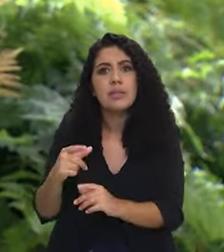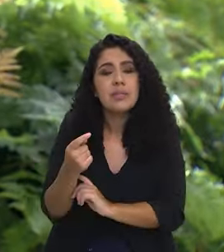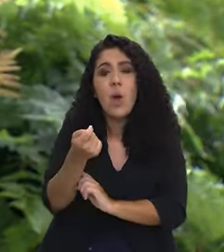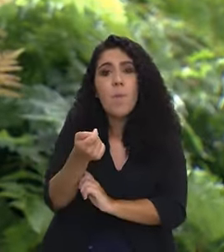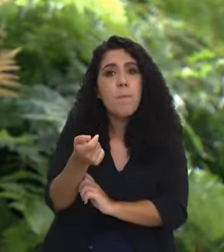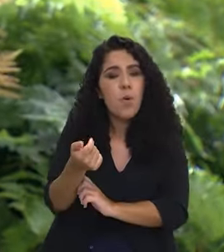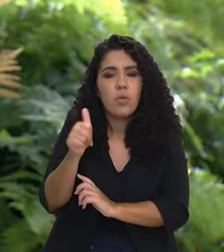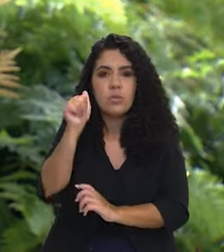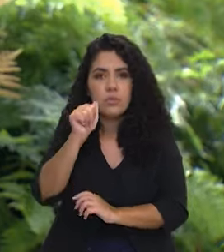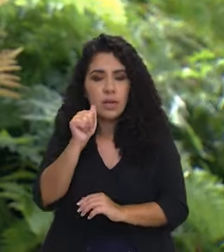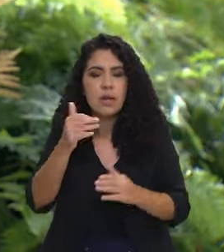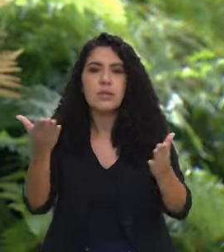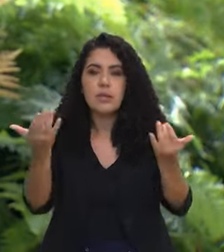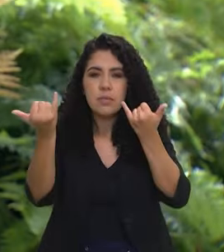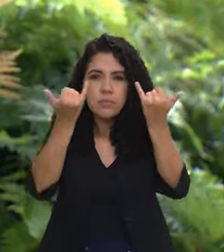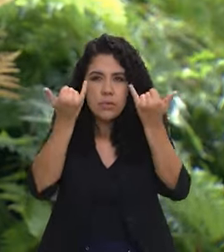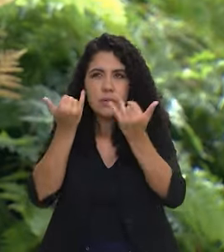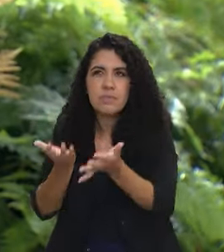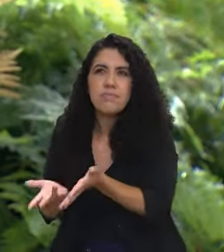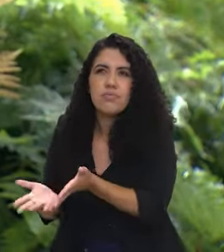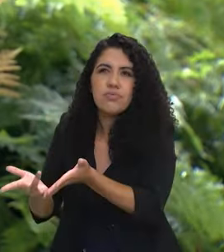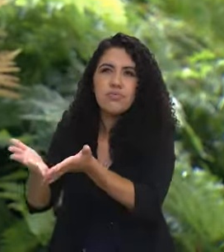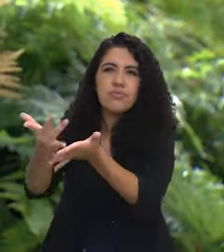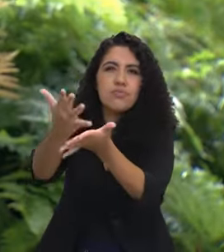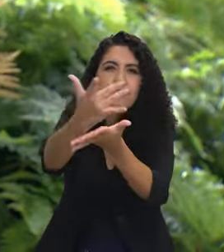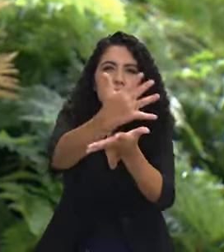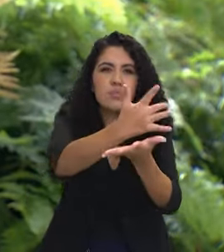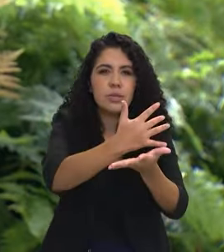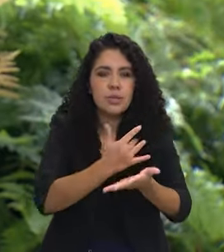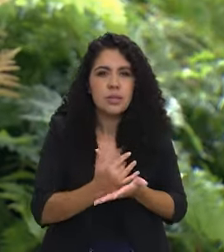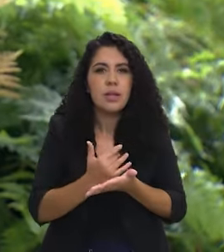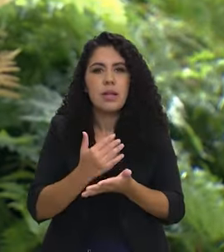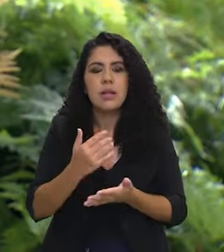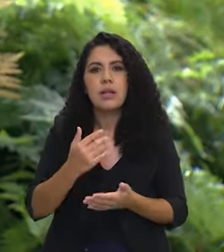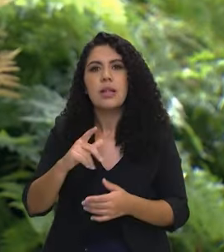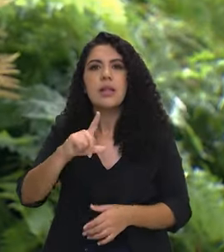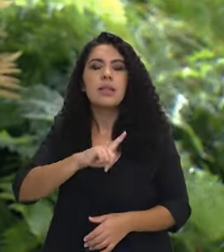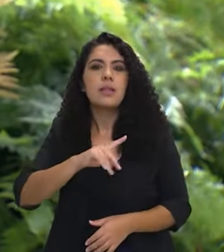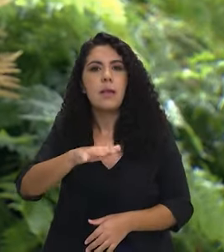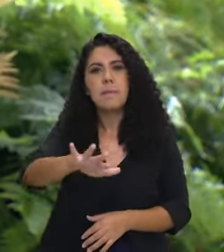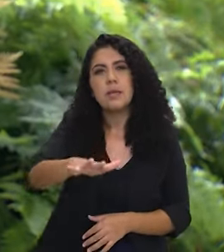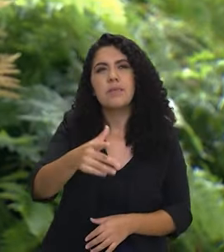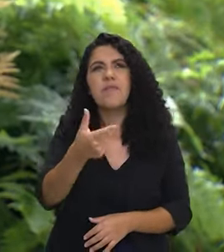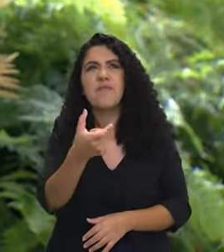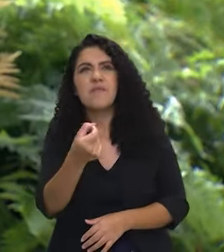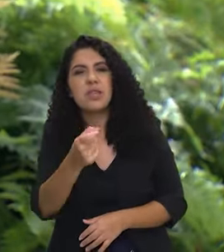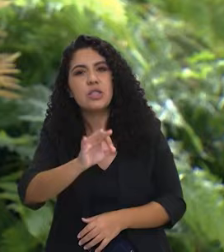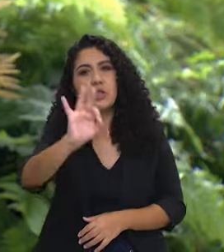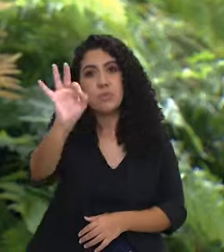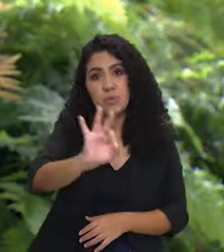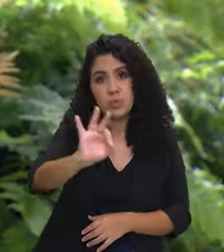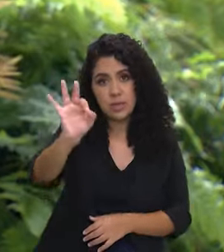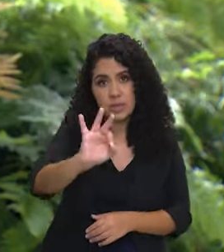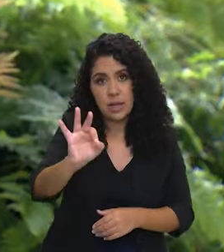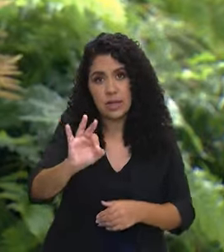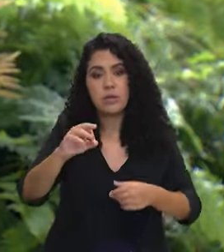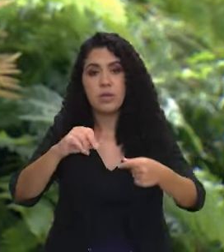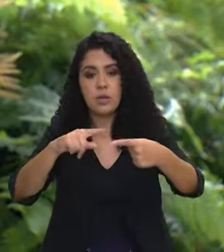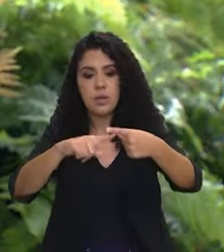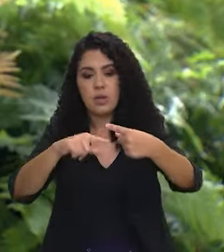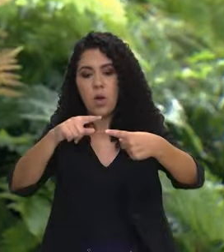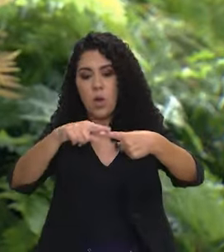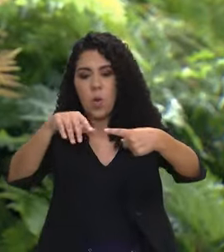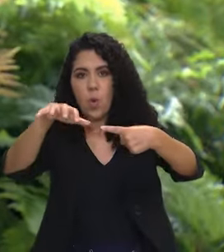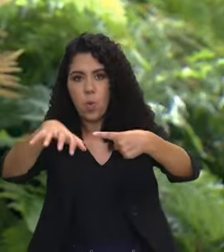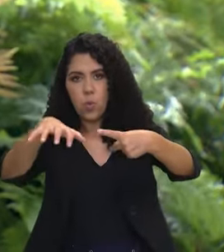número. Hoje, recuperando dados mais recentes que a gente tem, as mulheres são cerca de 20% nas duas classes